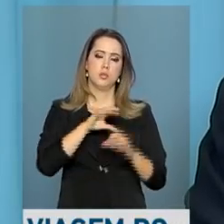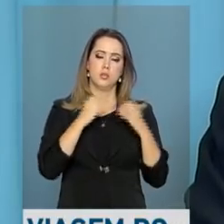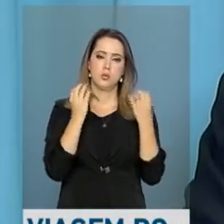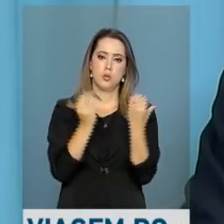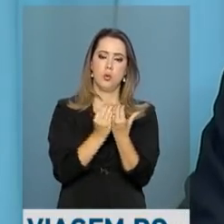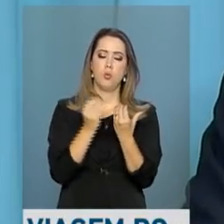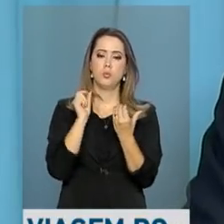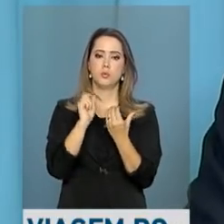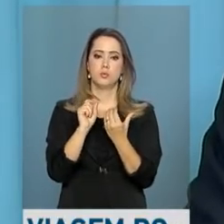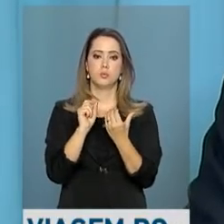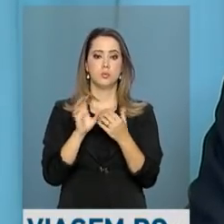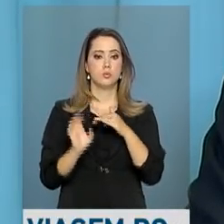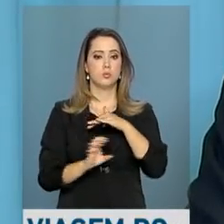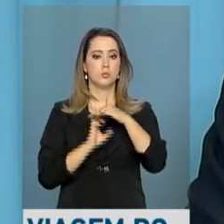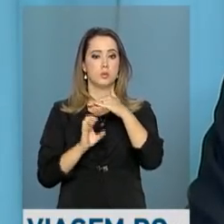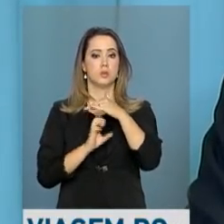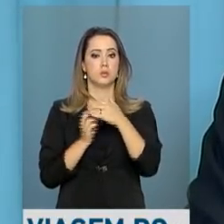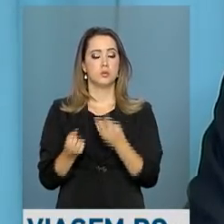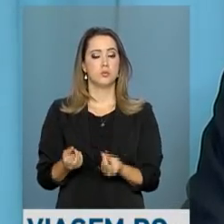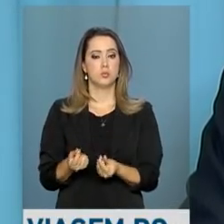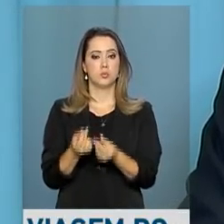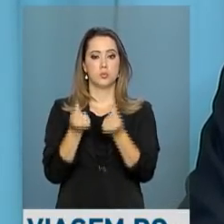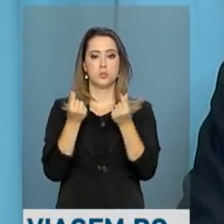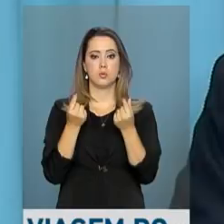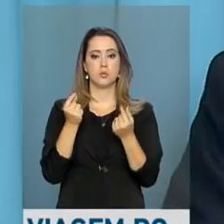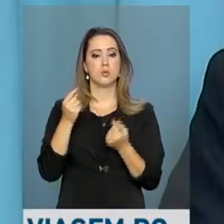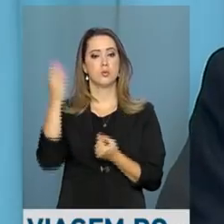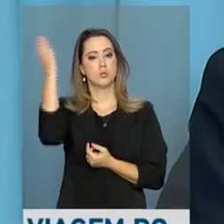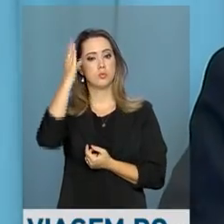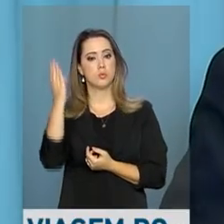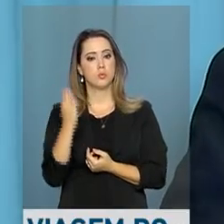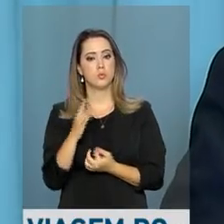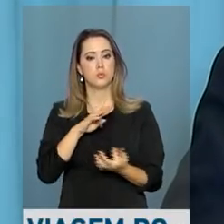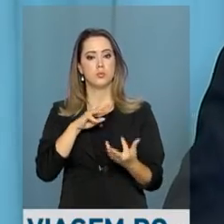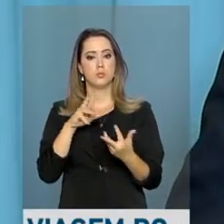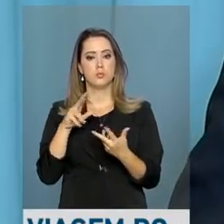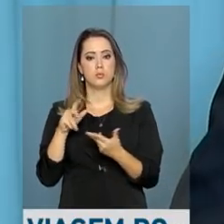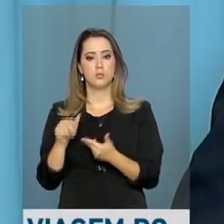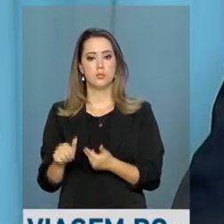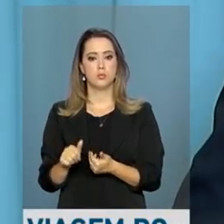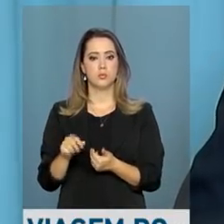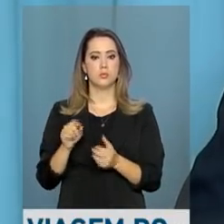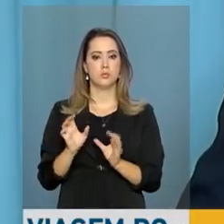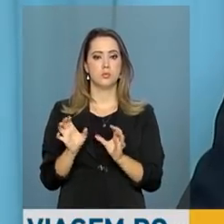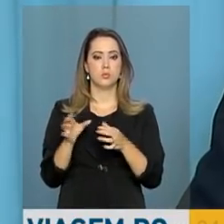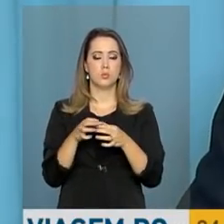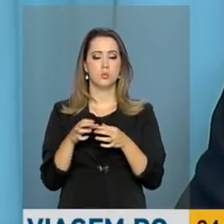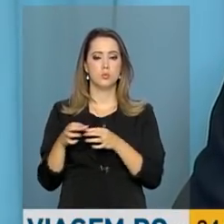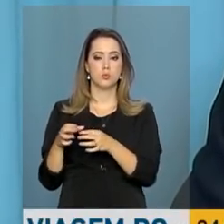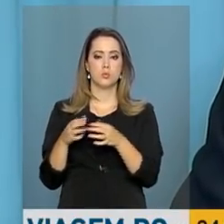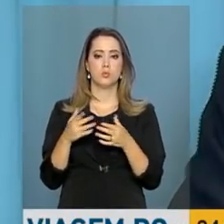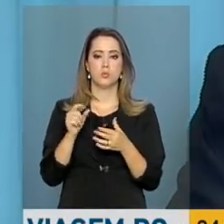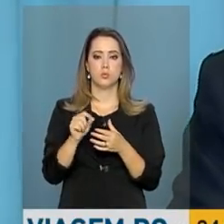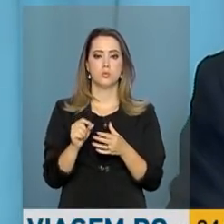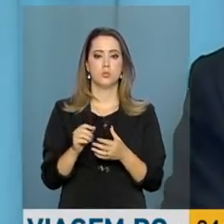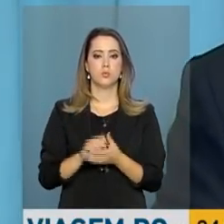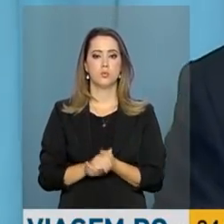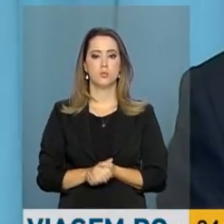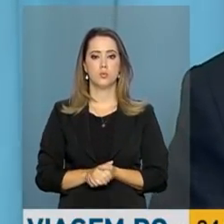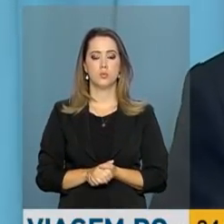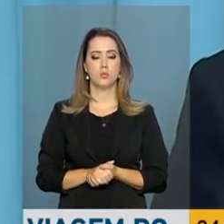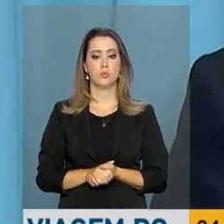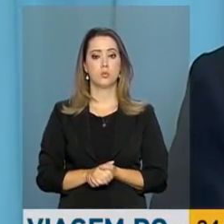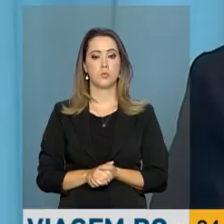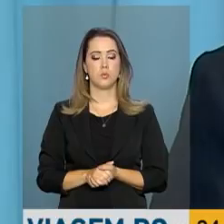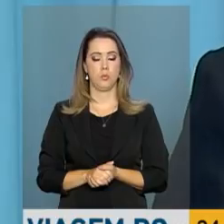comunidades empresarial e financeira do Brasil e das demais partes do mundo.